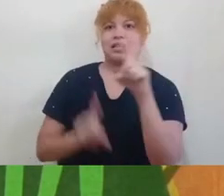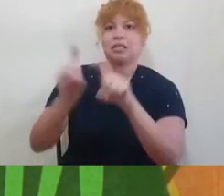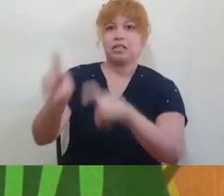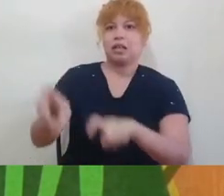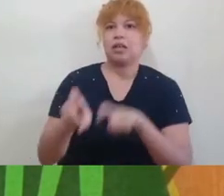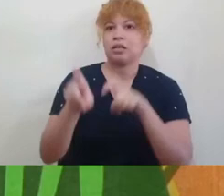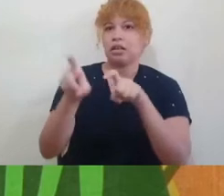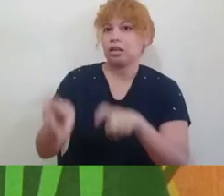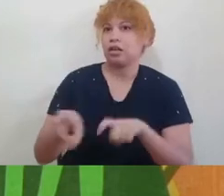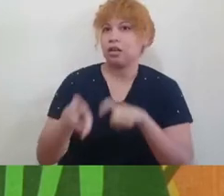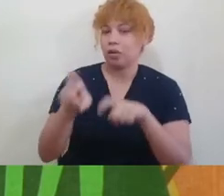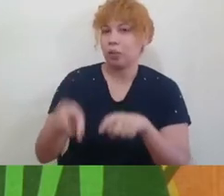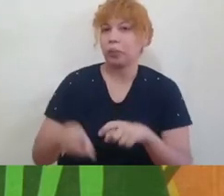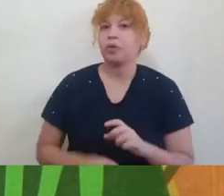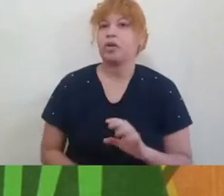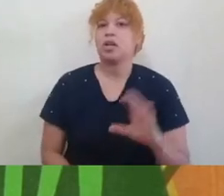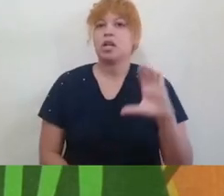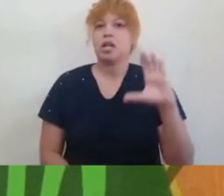Química.